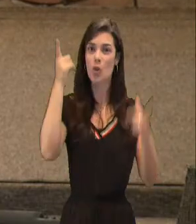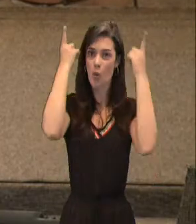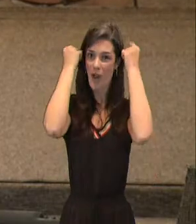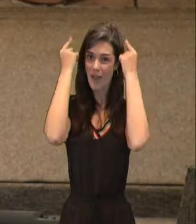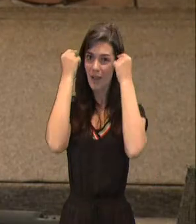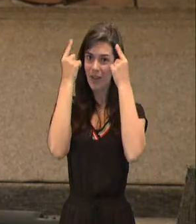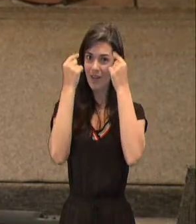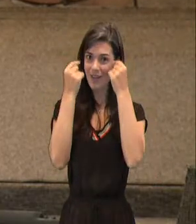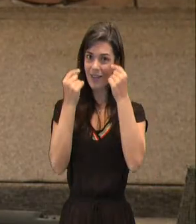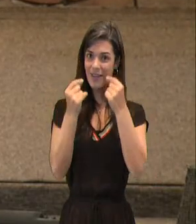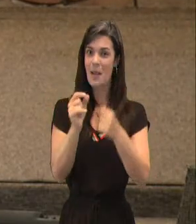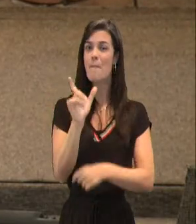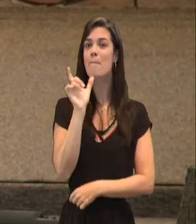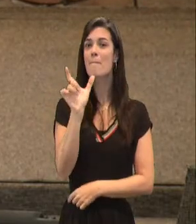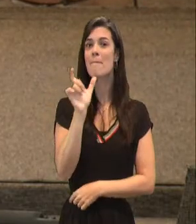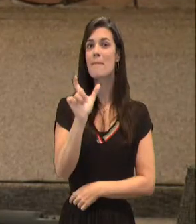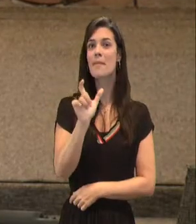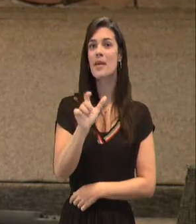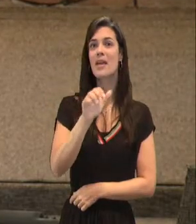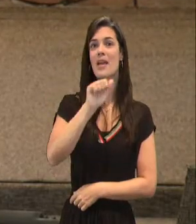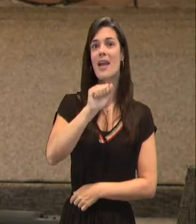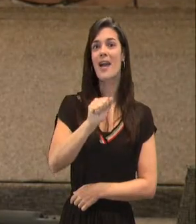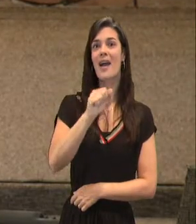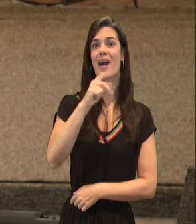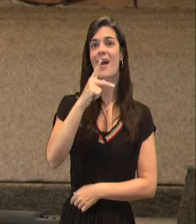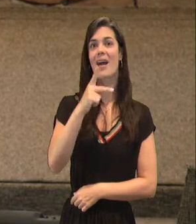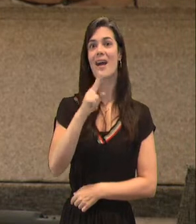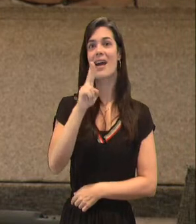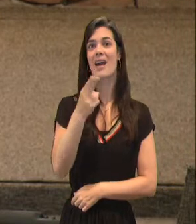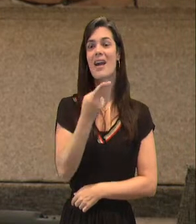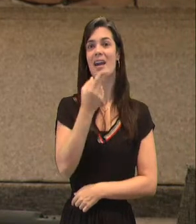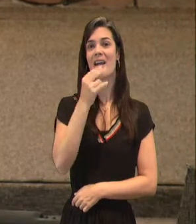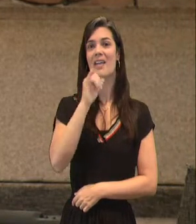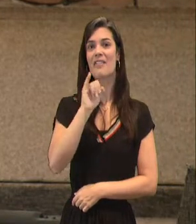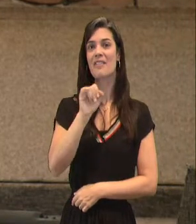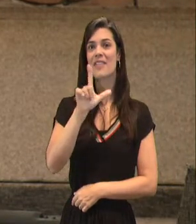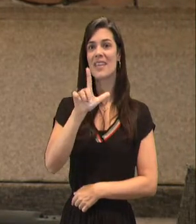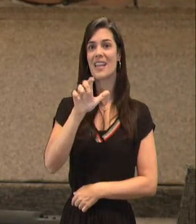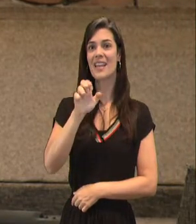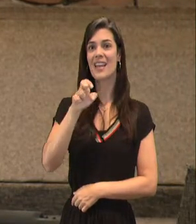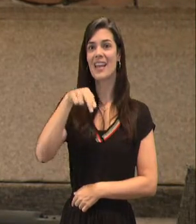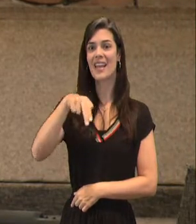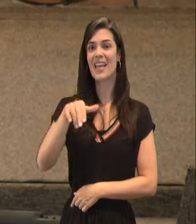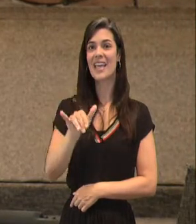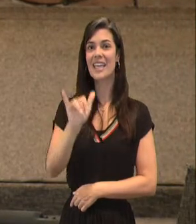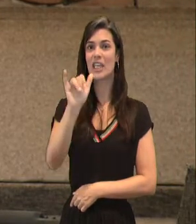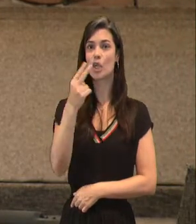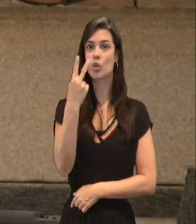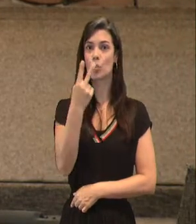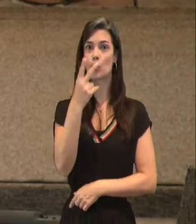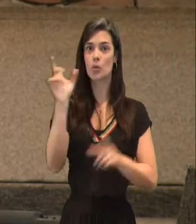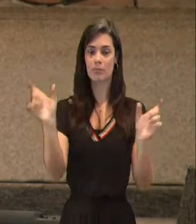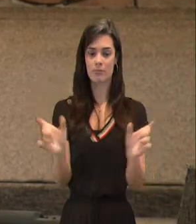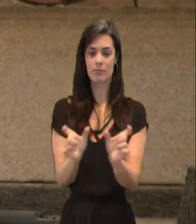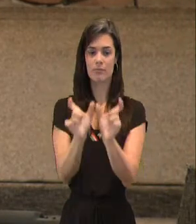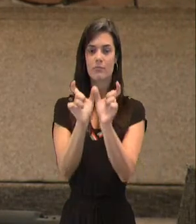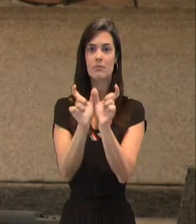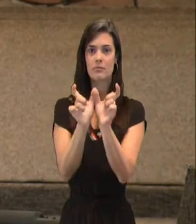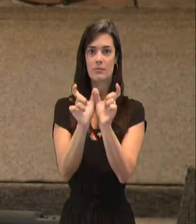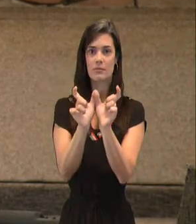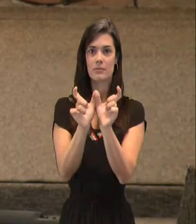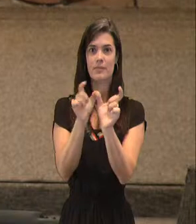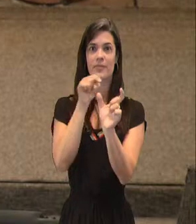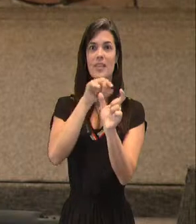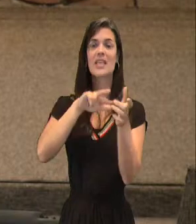idioma original, a palavra é aphieme, que é a junção de outras duas palavras, apo, que